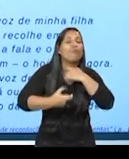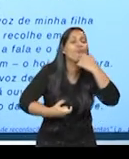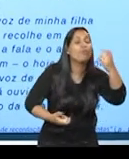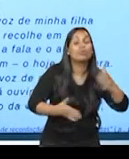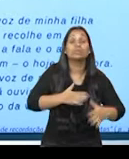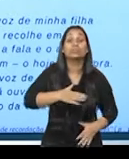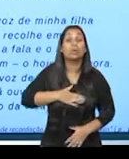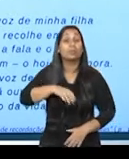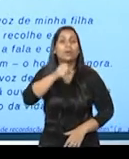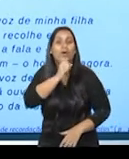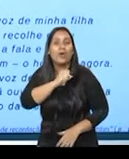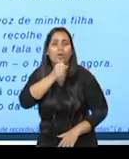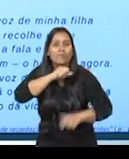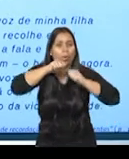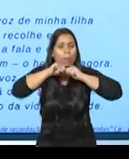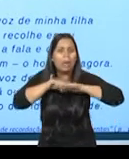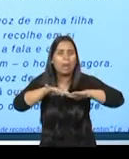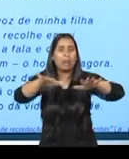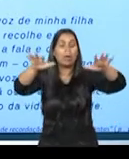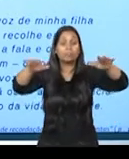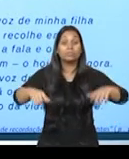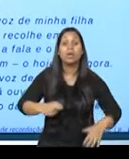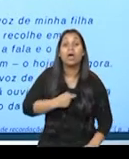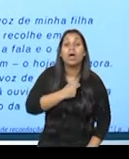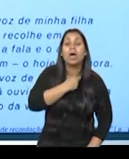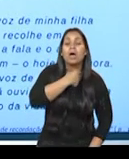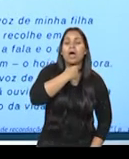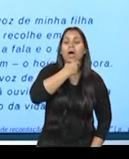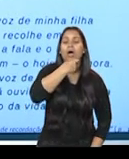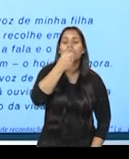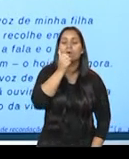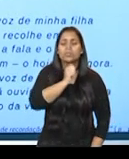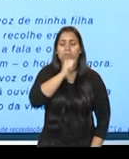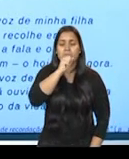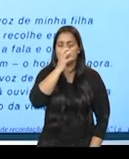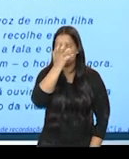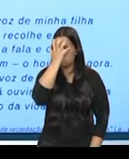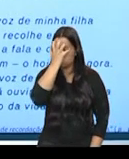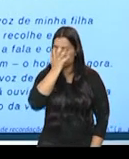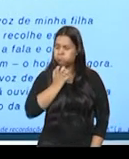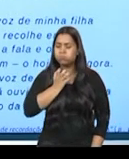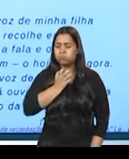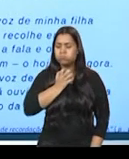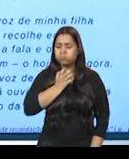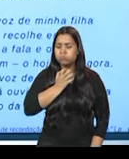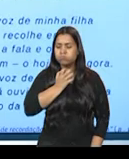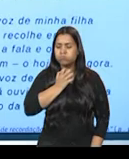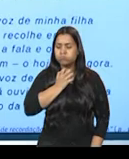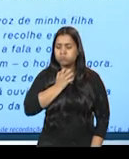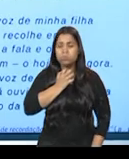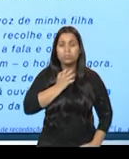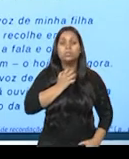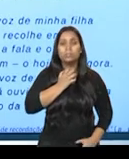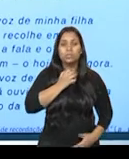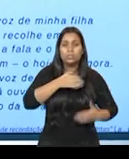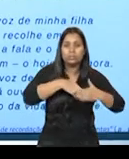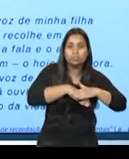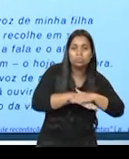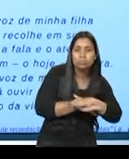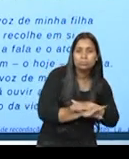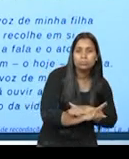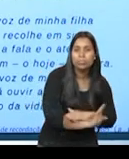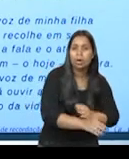tudo. A voz de minha mãe ecoou baixinho, revolta, no fundo das cozinhas alheias, debaixo das